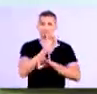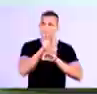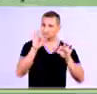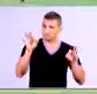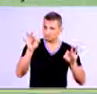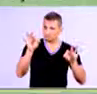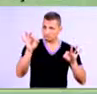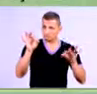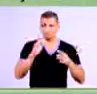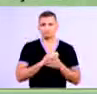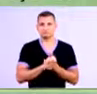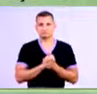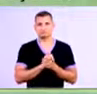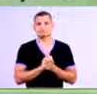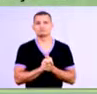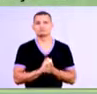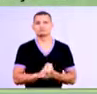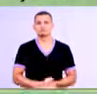referencial.